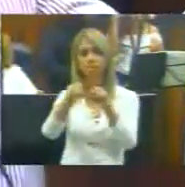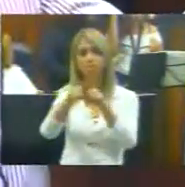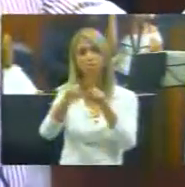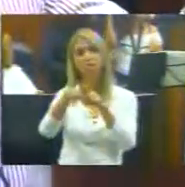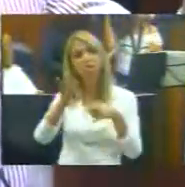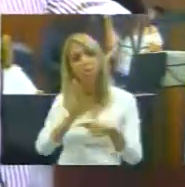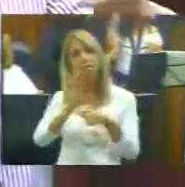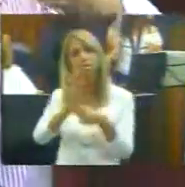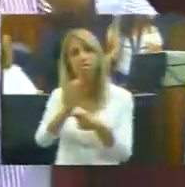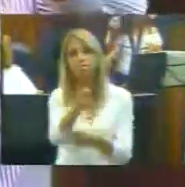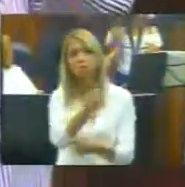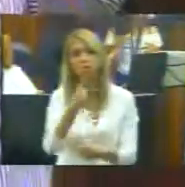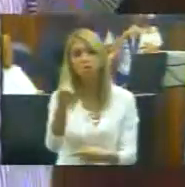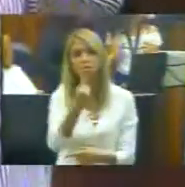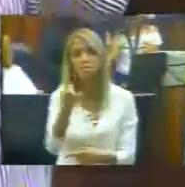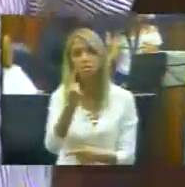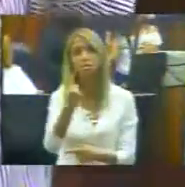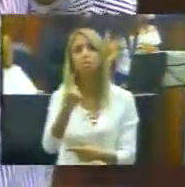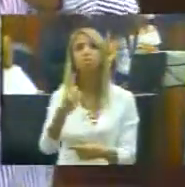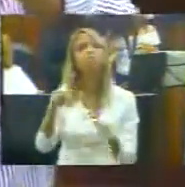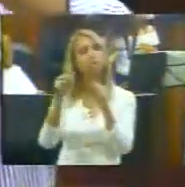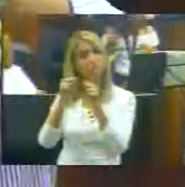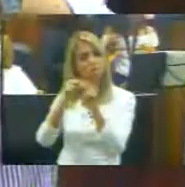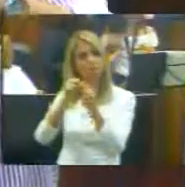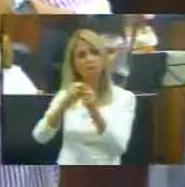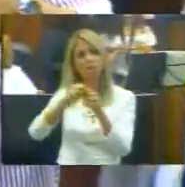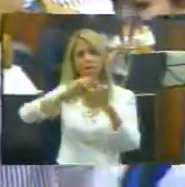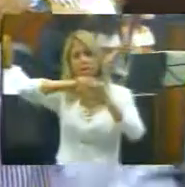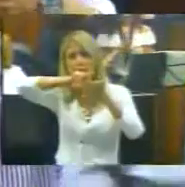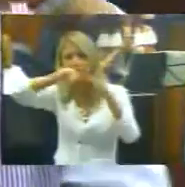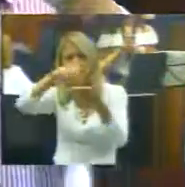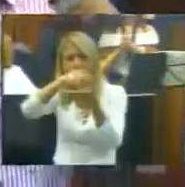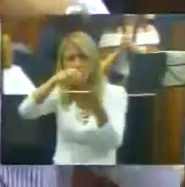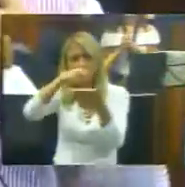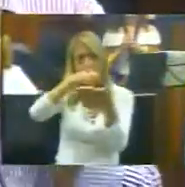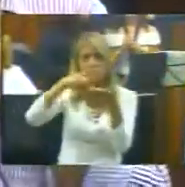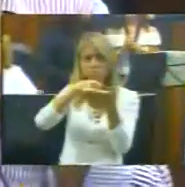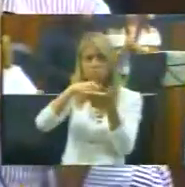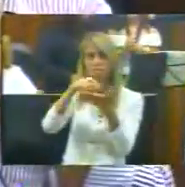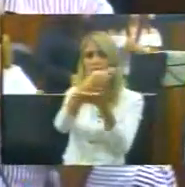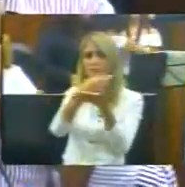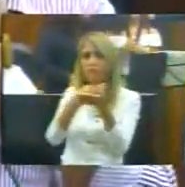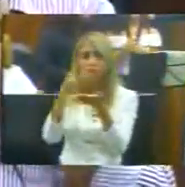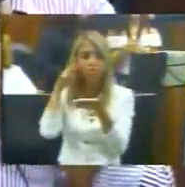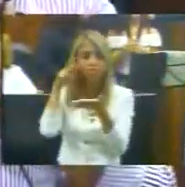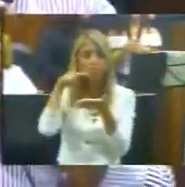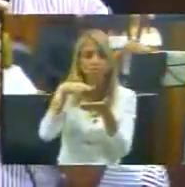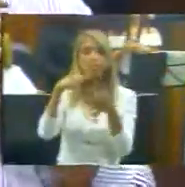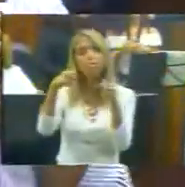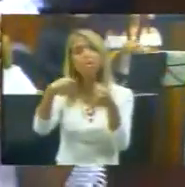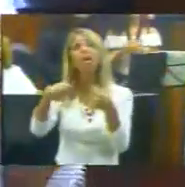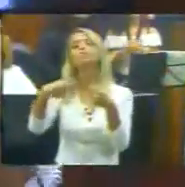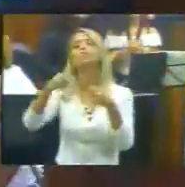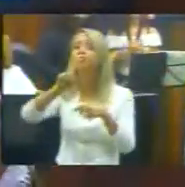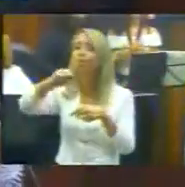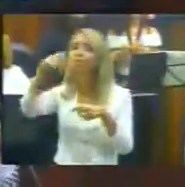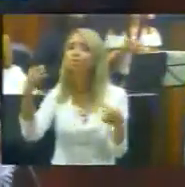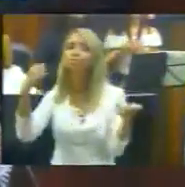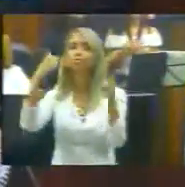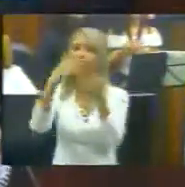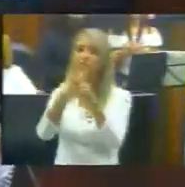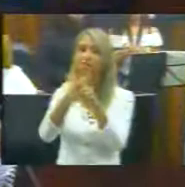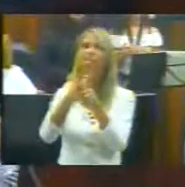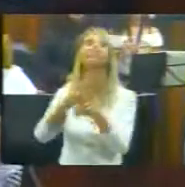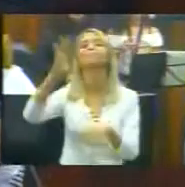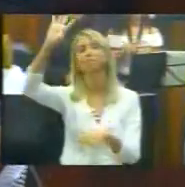deles, que fizeram uma série de anotações, nós lá na educação ajustarmos o que nós precisamos